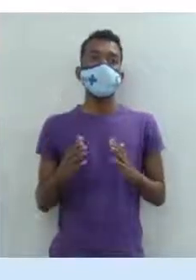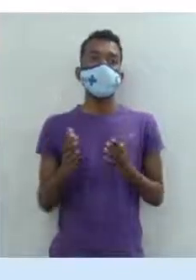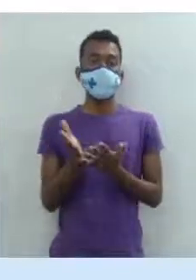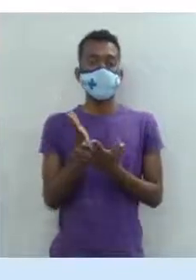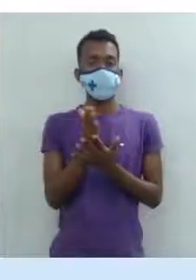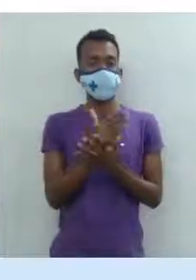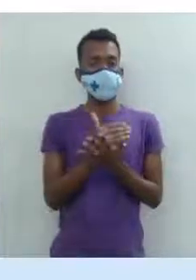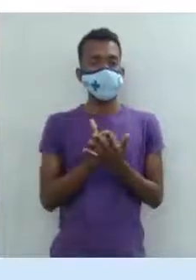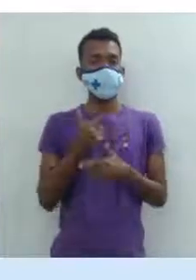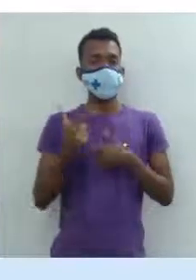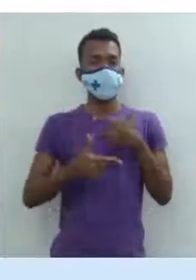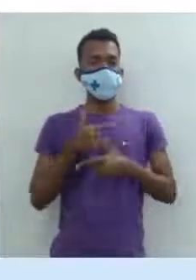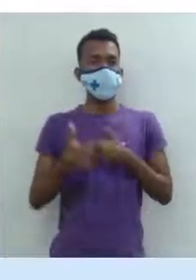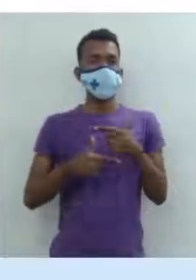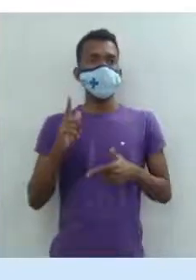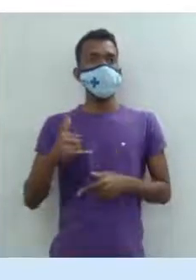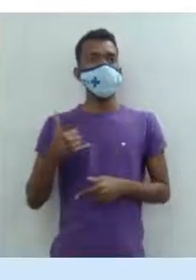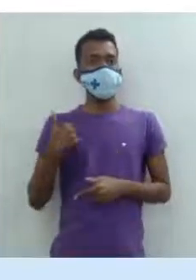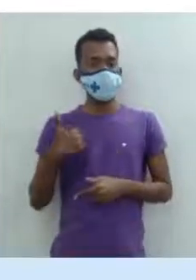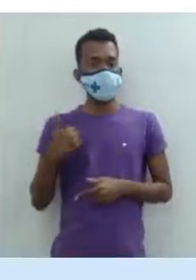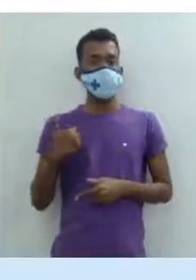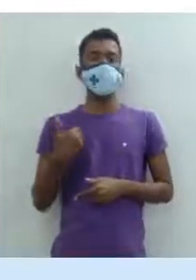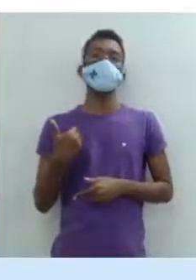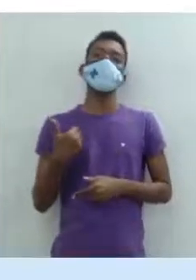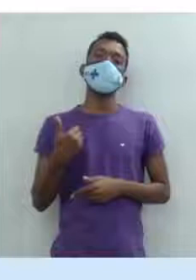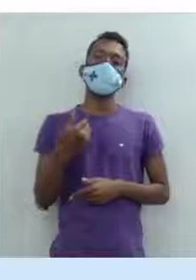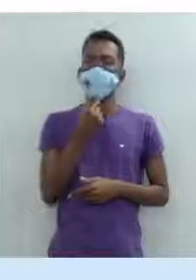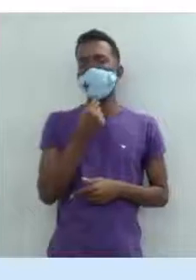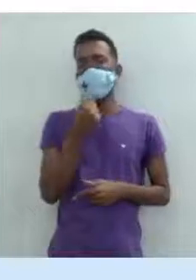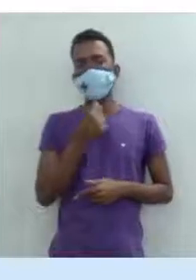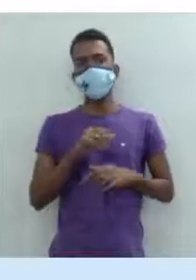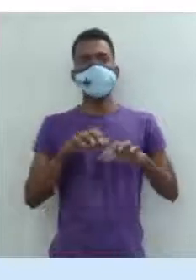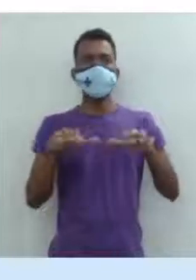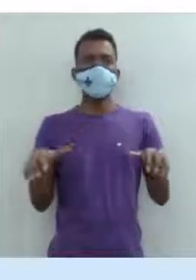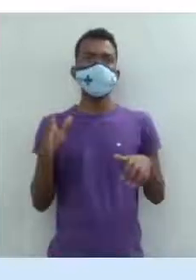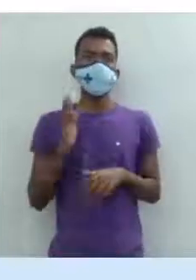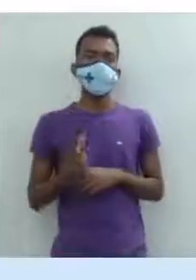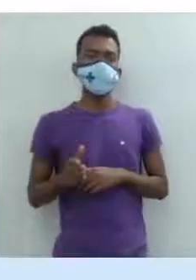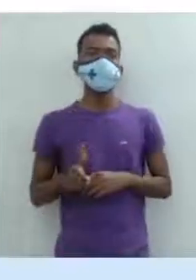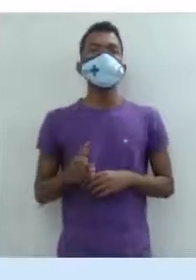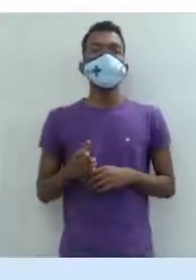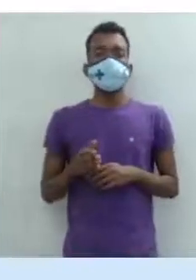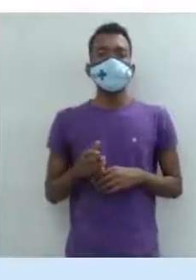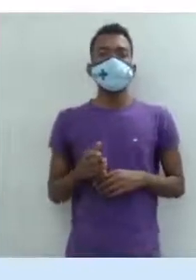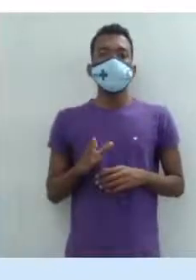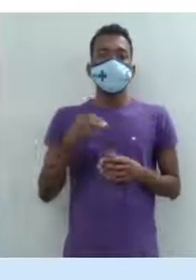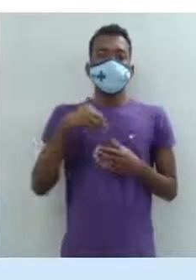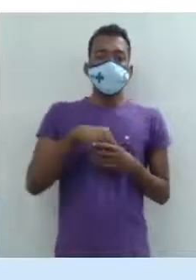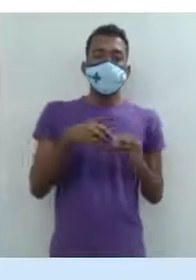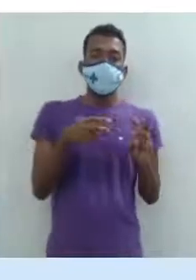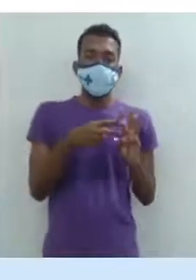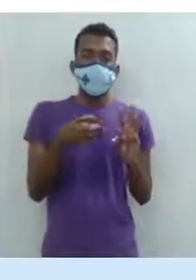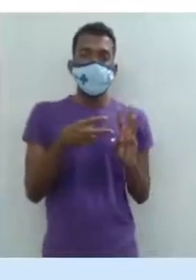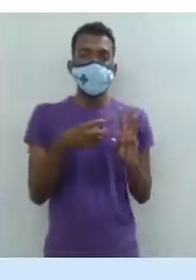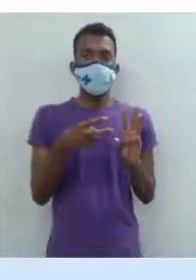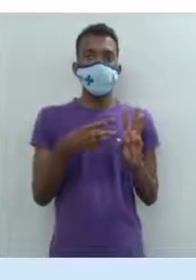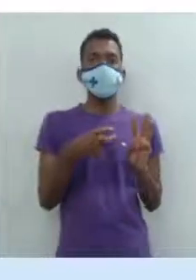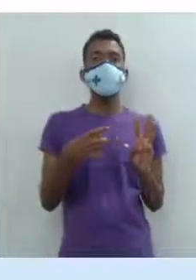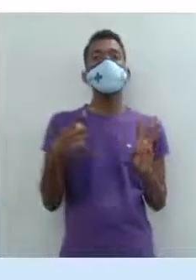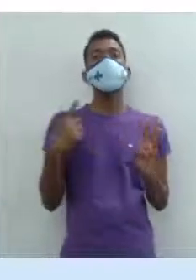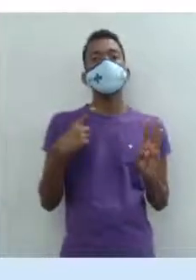idade, né? Por sexo e idade. Tá vendo? Entre os indígenas,